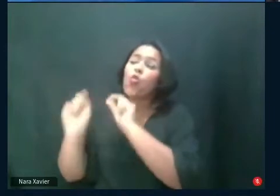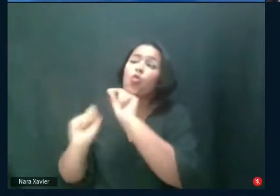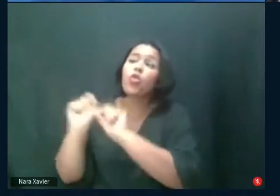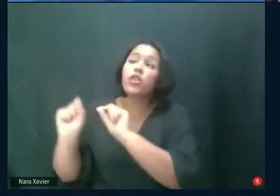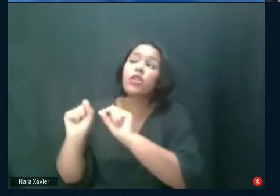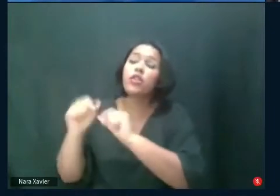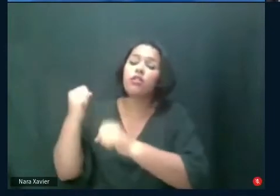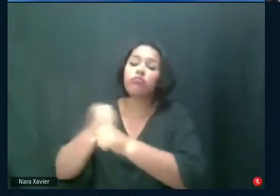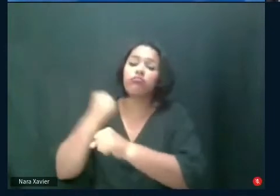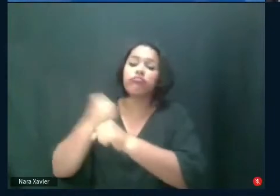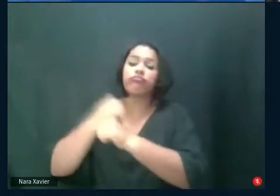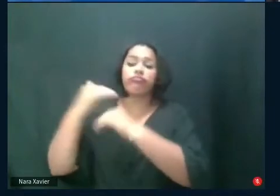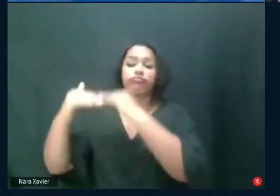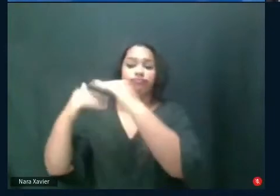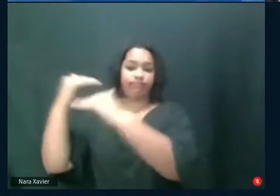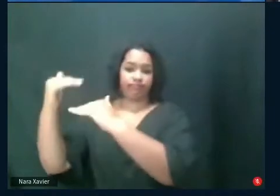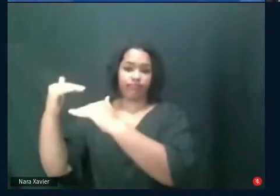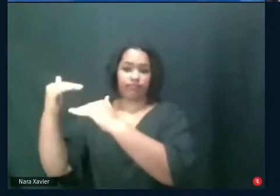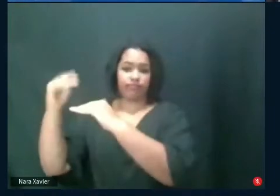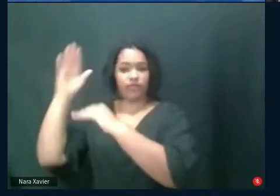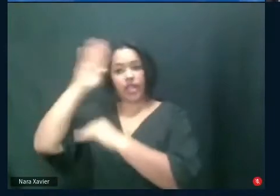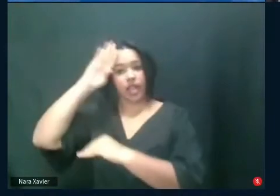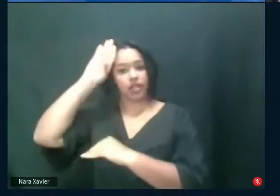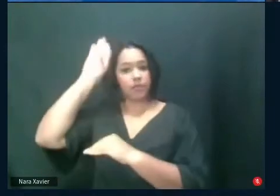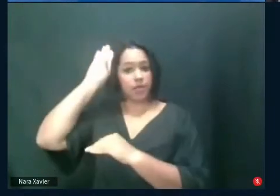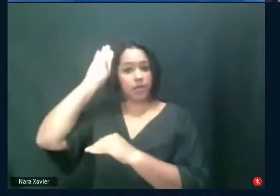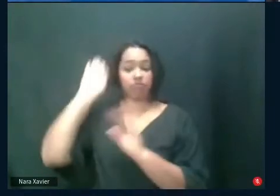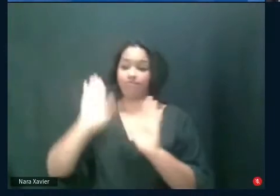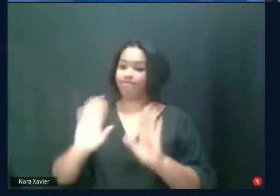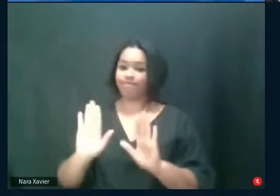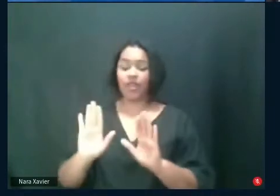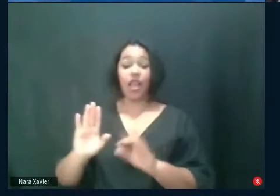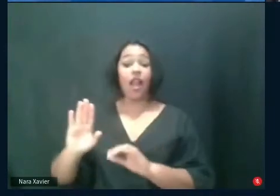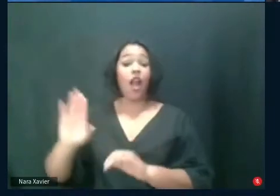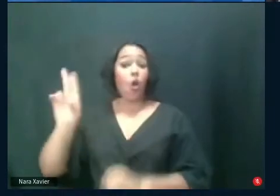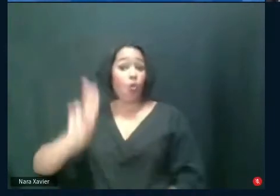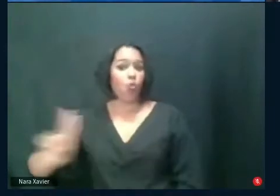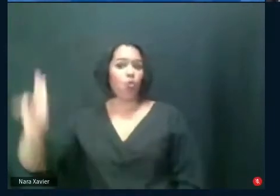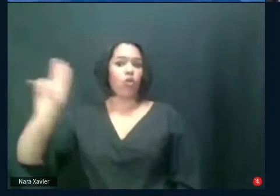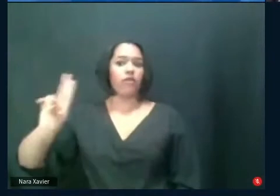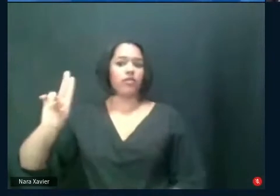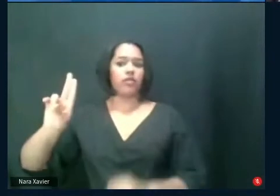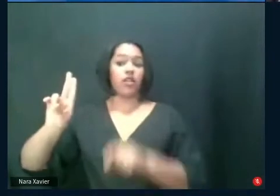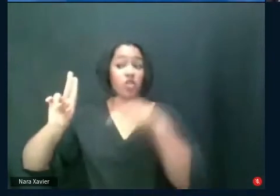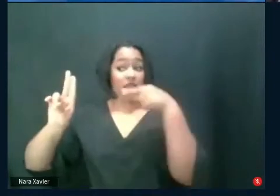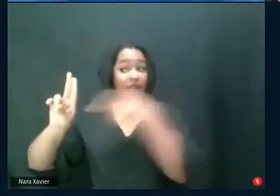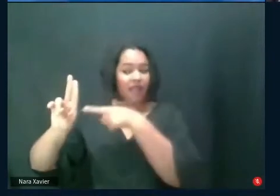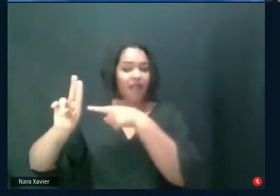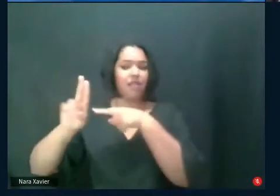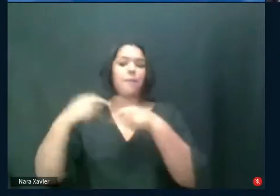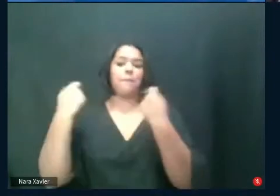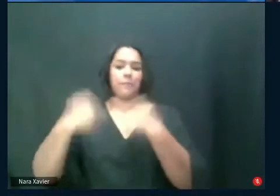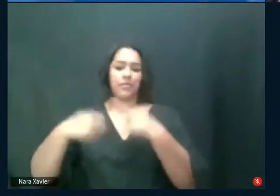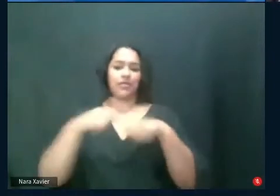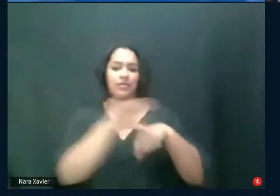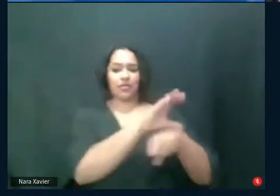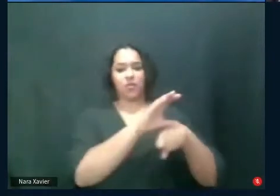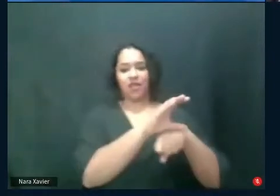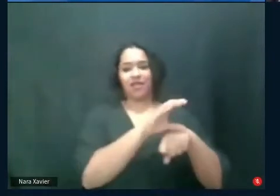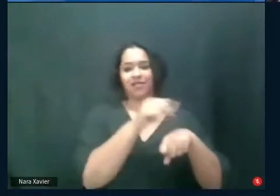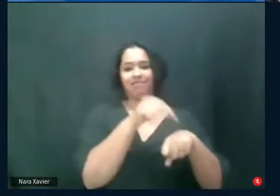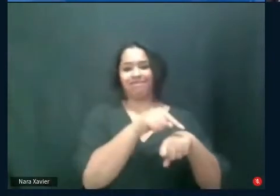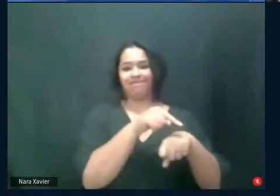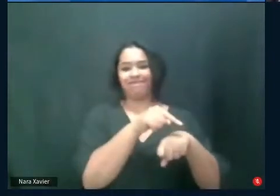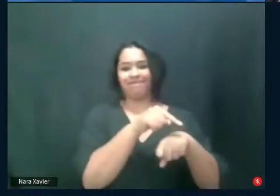Desconstruo isso na minha visão. A universidade precisa do CAS. É onde está a prática.